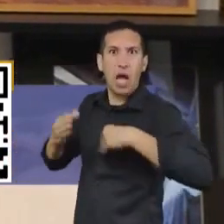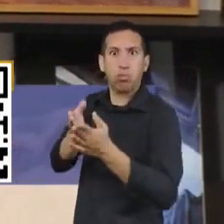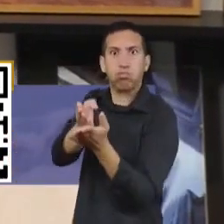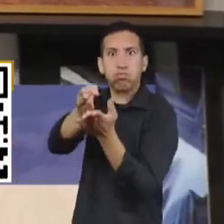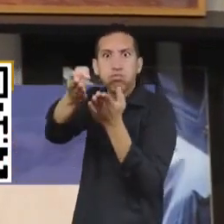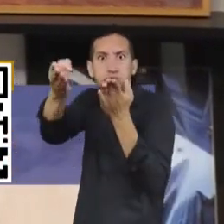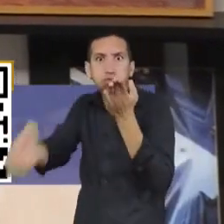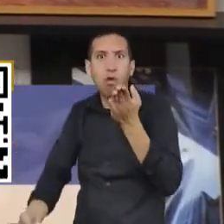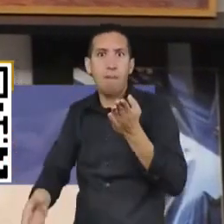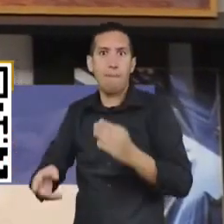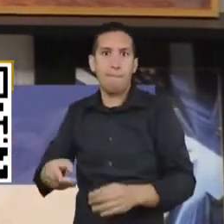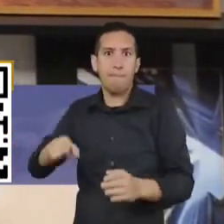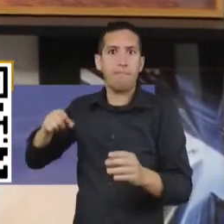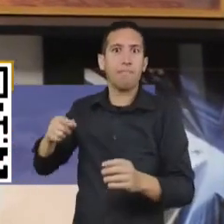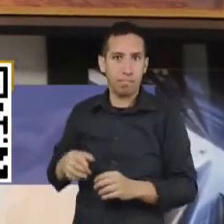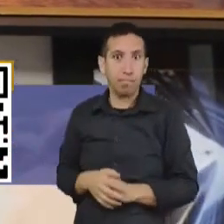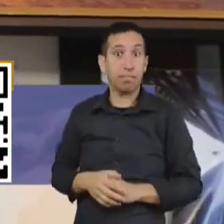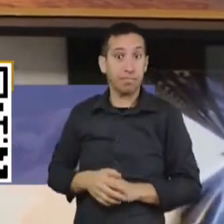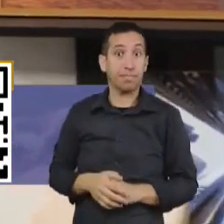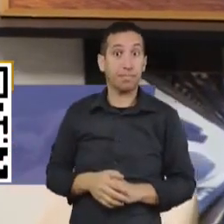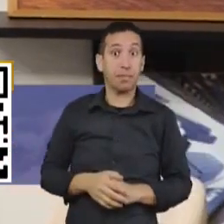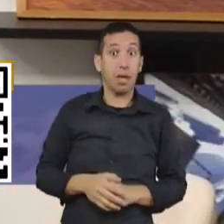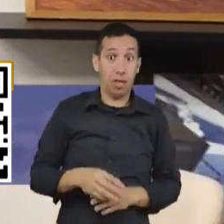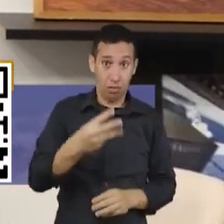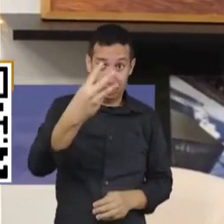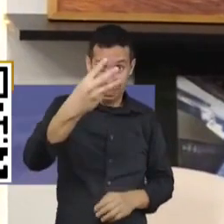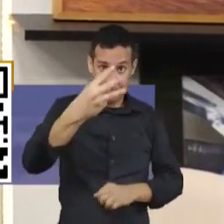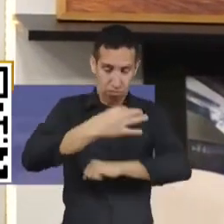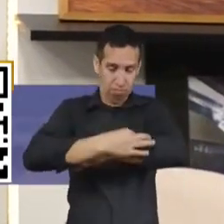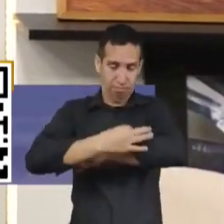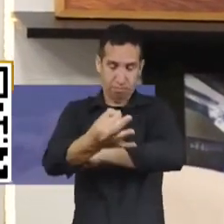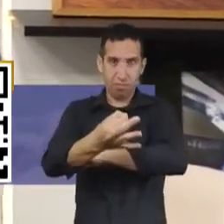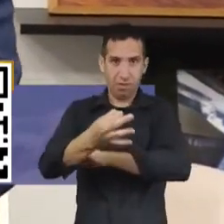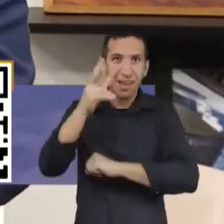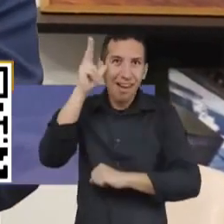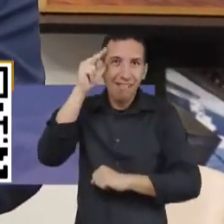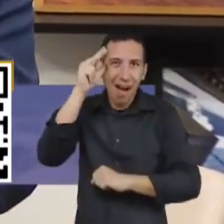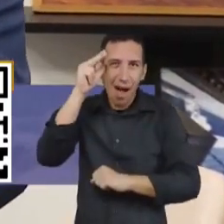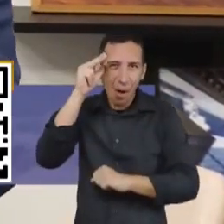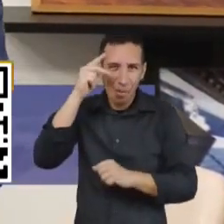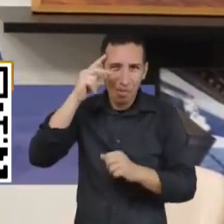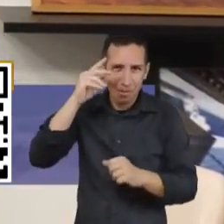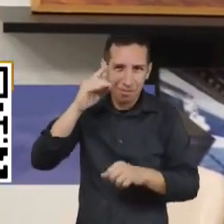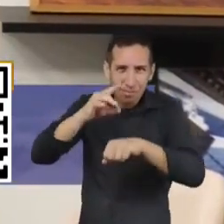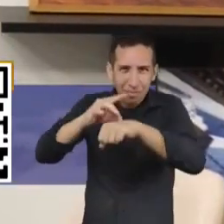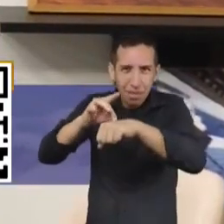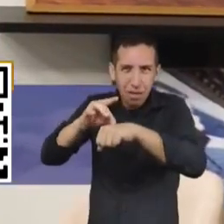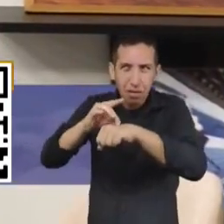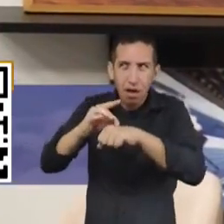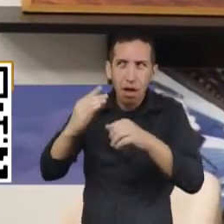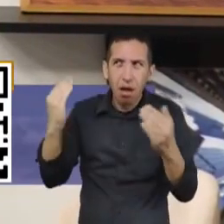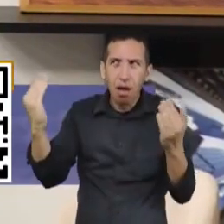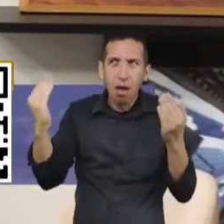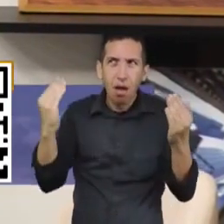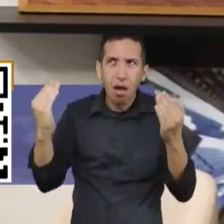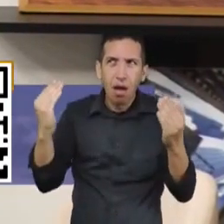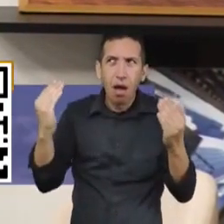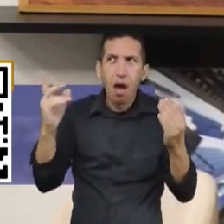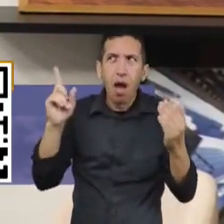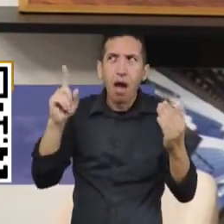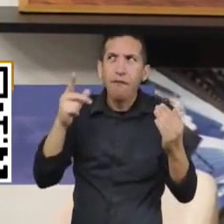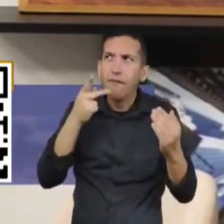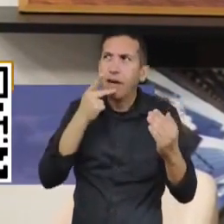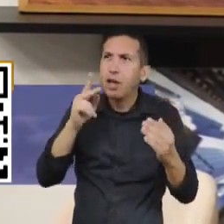apostasia voltando para o manual Você pega aqui por exemplo o terceiro selo do cavalo preto e você percebe que aqui fala sobre